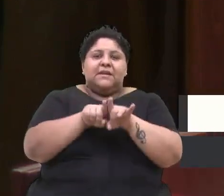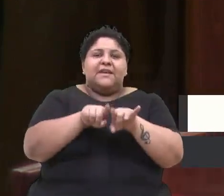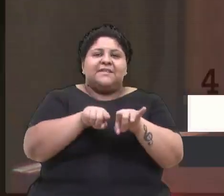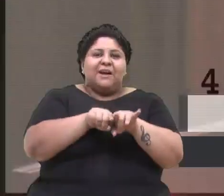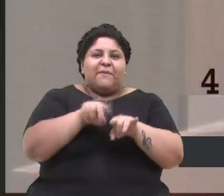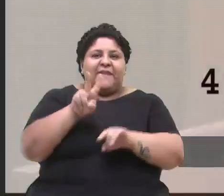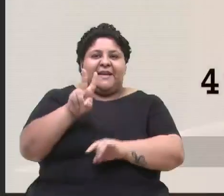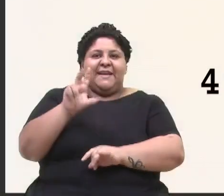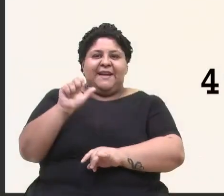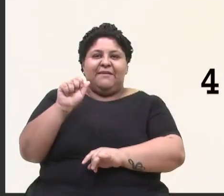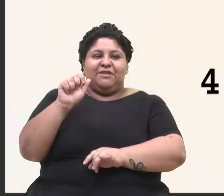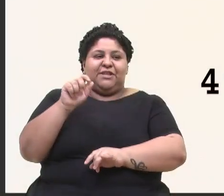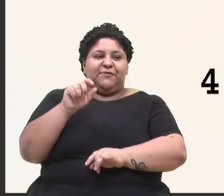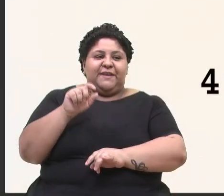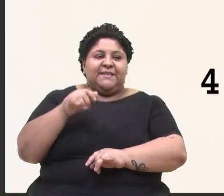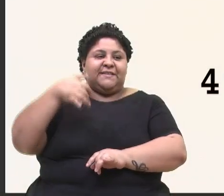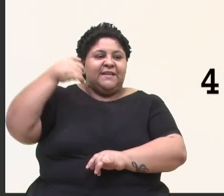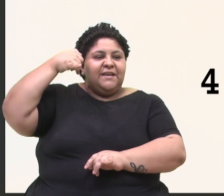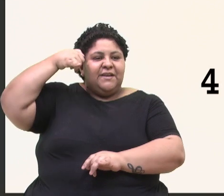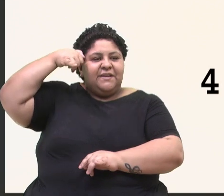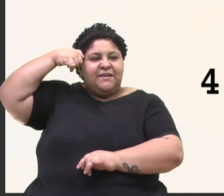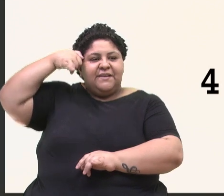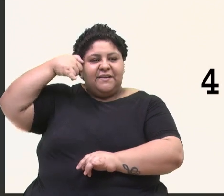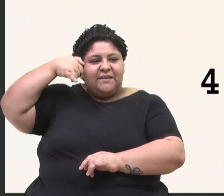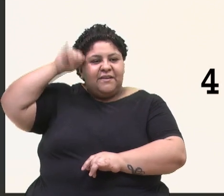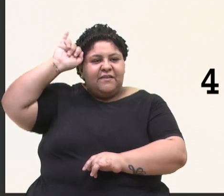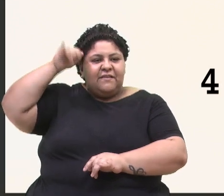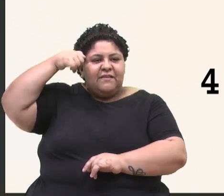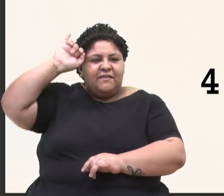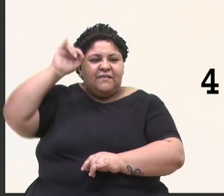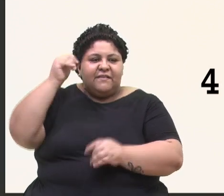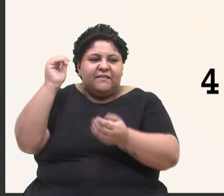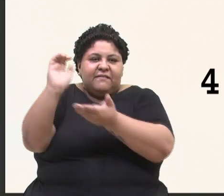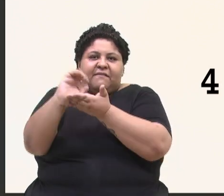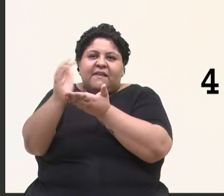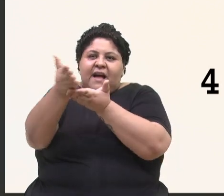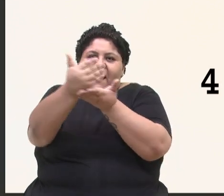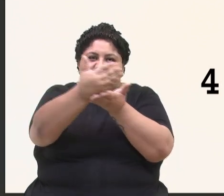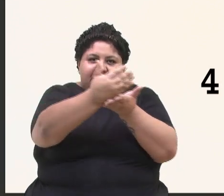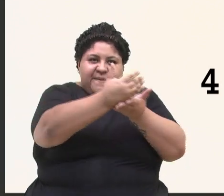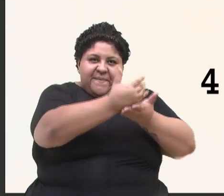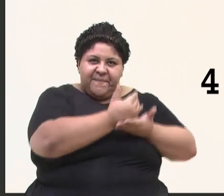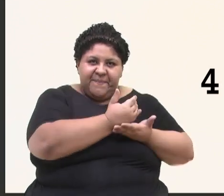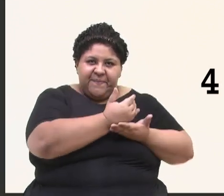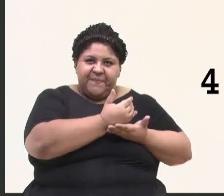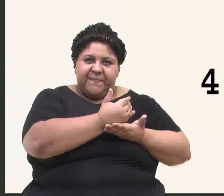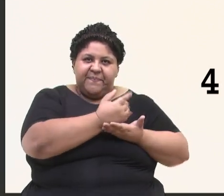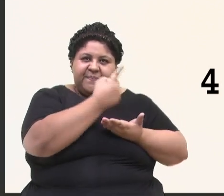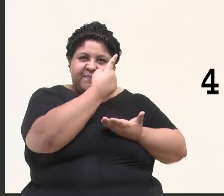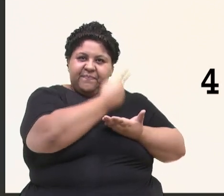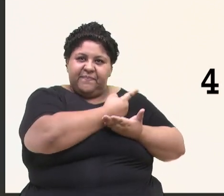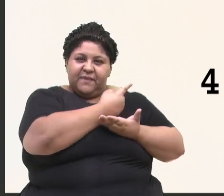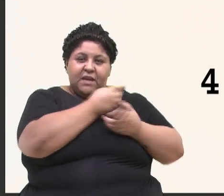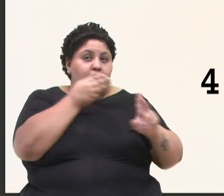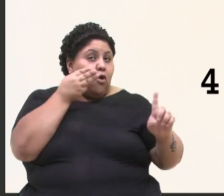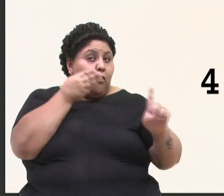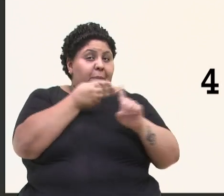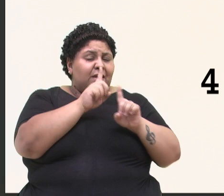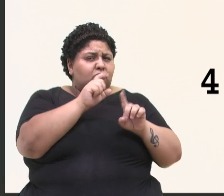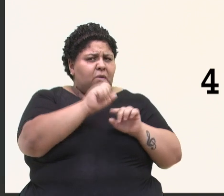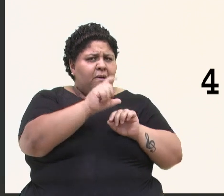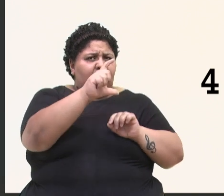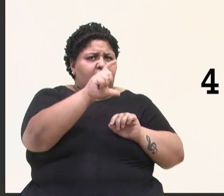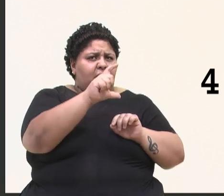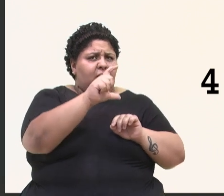estar repassando no grupo dos vereadores, e vejam, a meta não é tão alta.